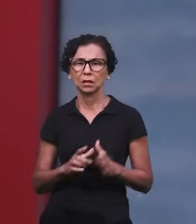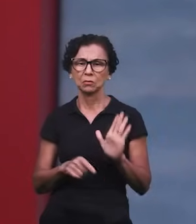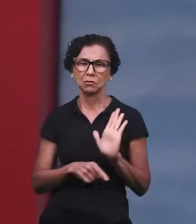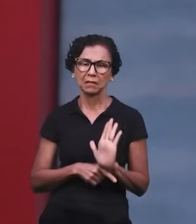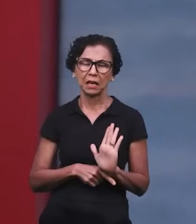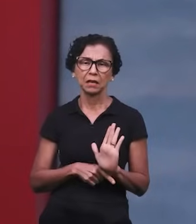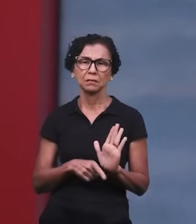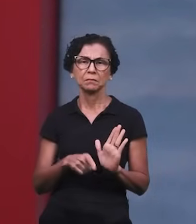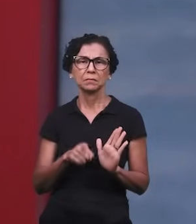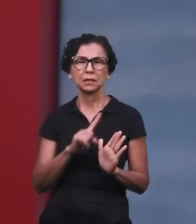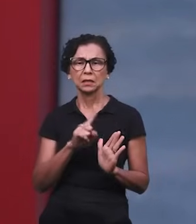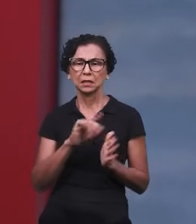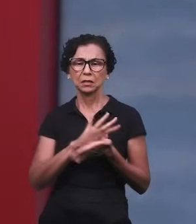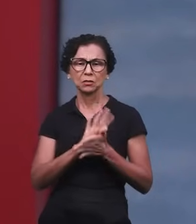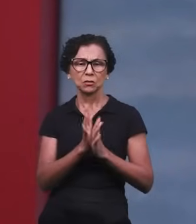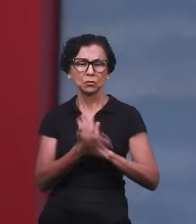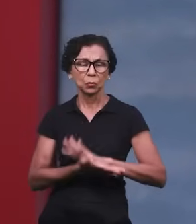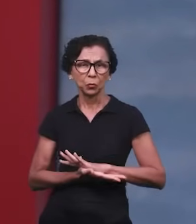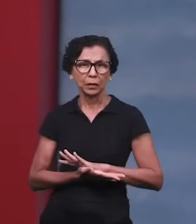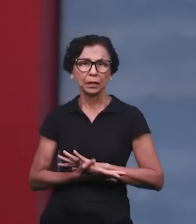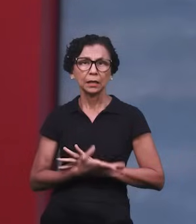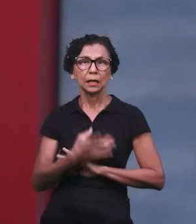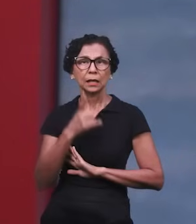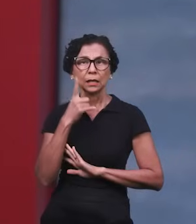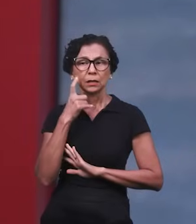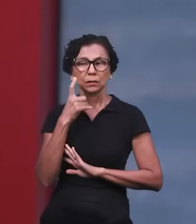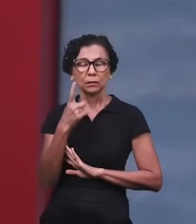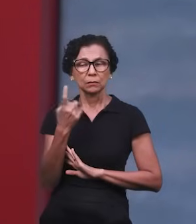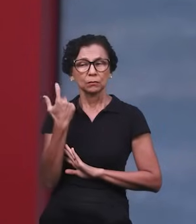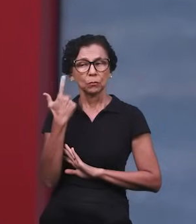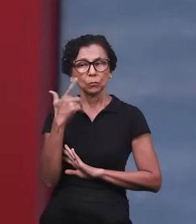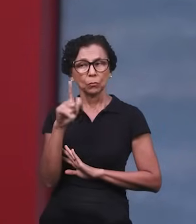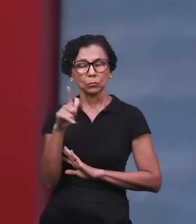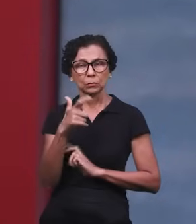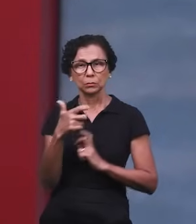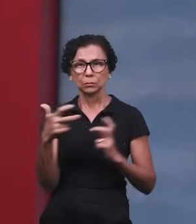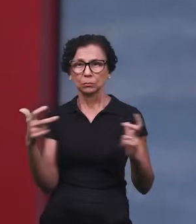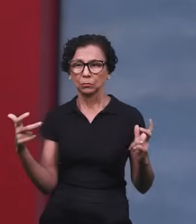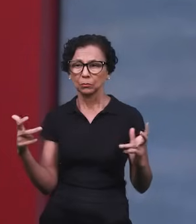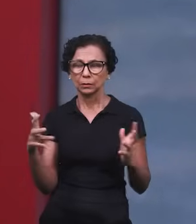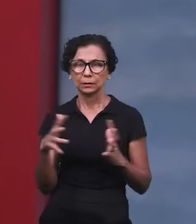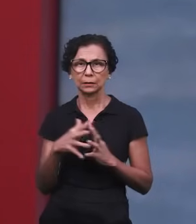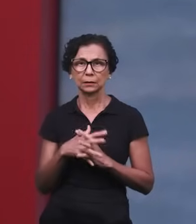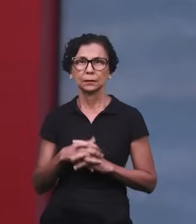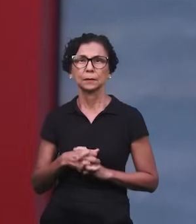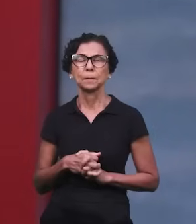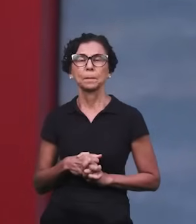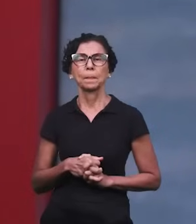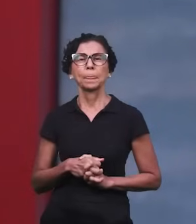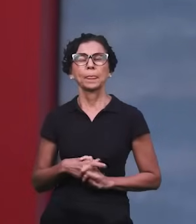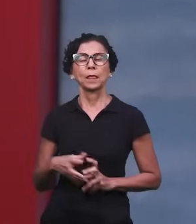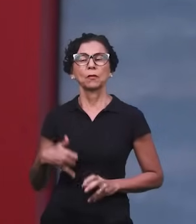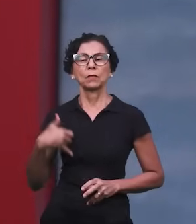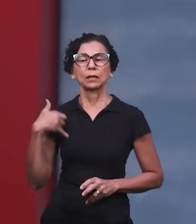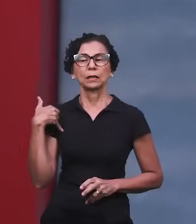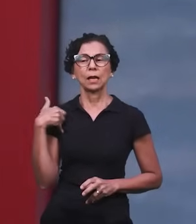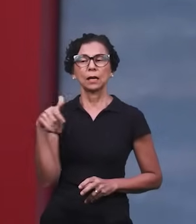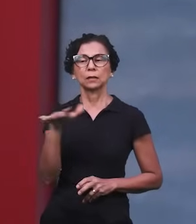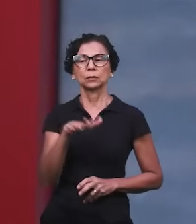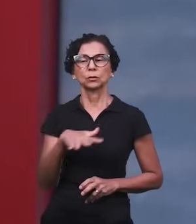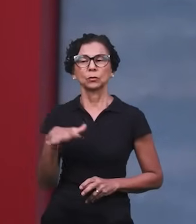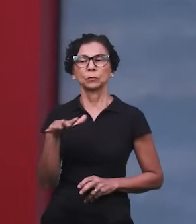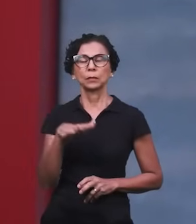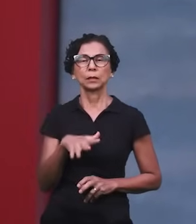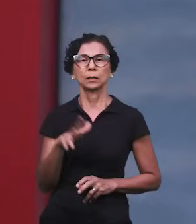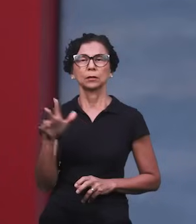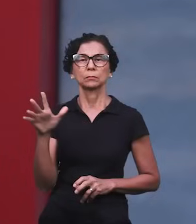fé. Muitas vezes estão interessados em impor suas próprias ideias. Isso acontece, né? Existe uma vaidade no meio acadêmico, isso é conhecido de